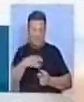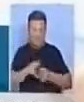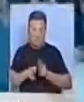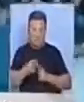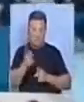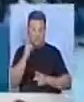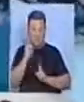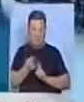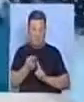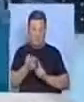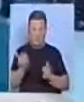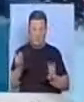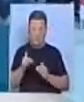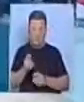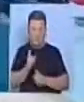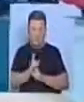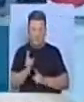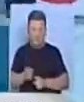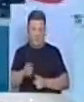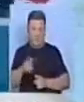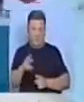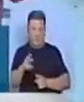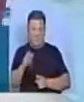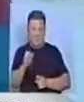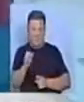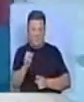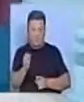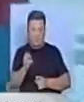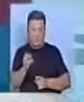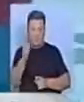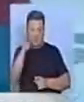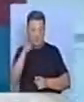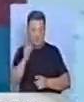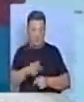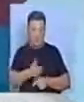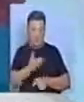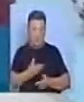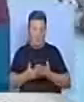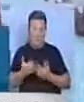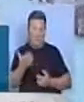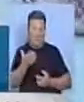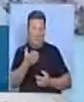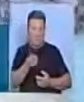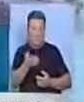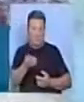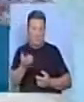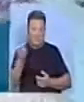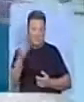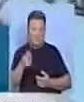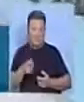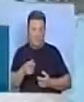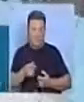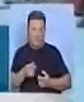construir um evento desta natureza em Vila Nova de Cerveira, quando nós sabemos que nessa época, nos anos 70,